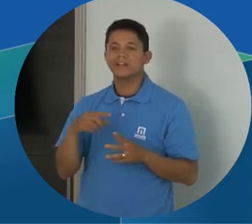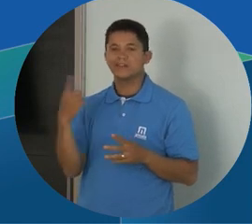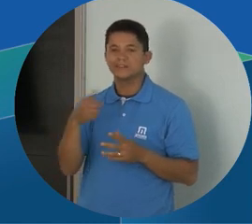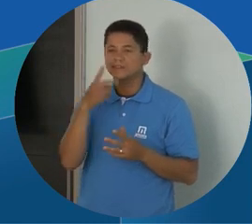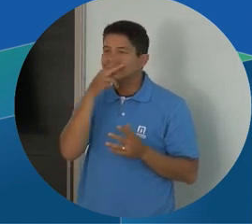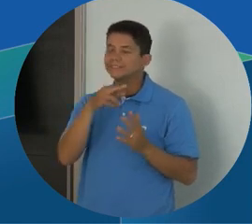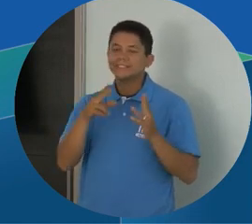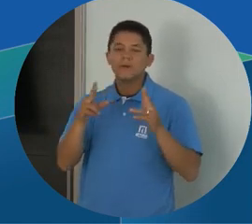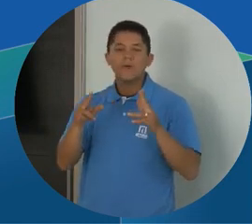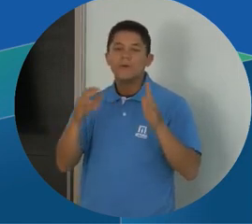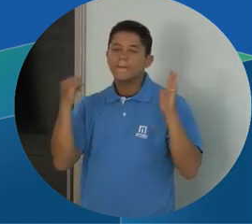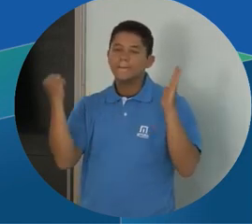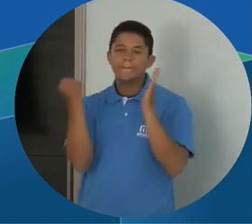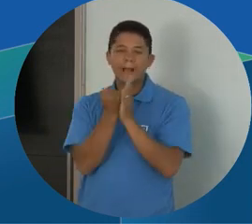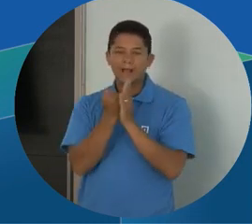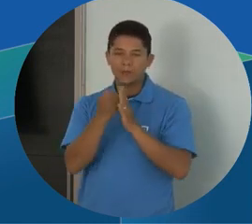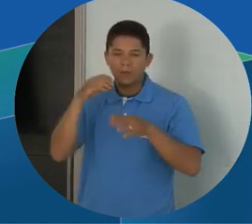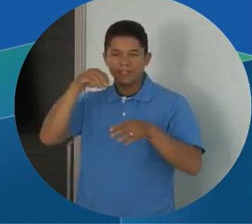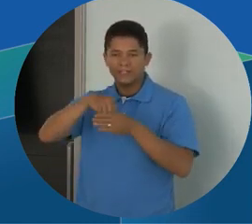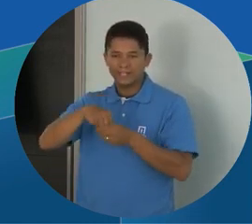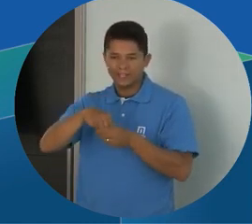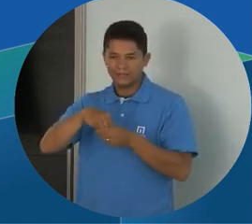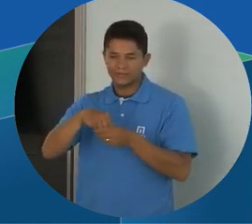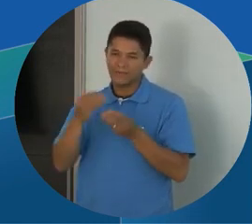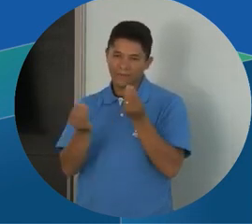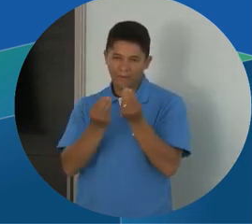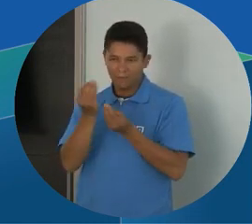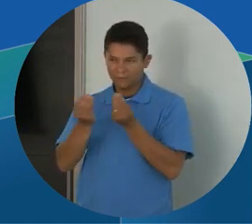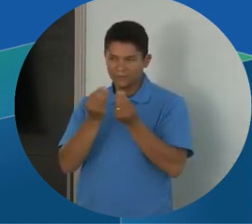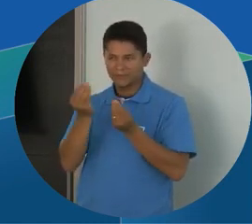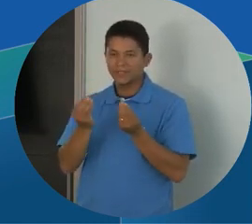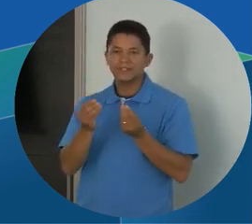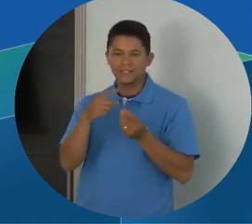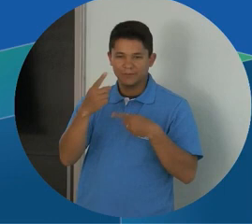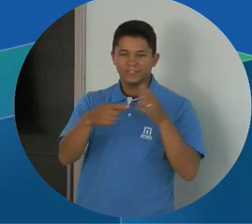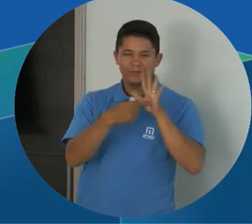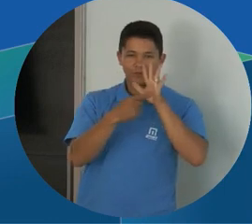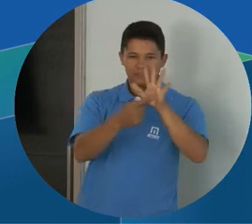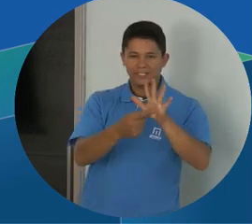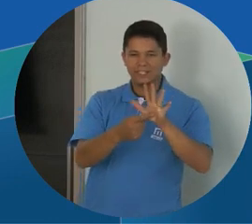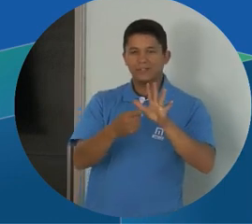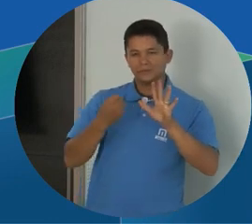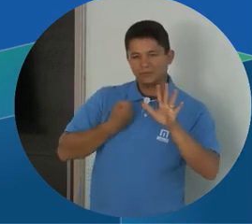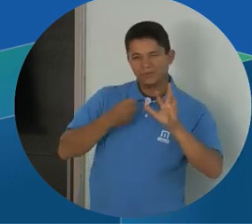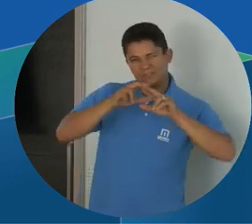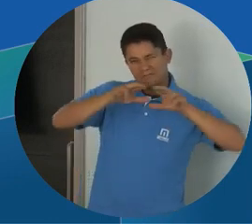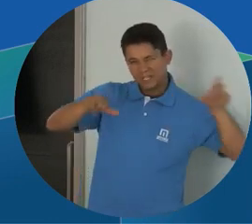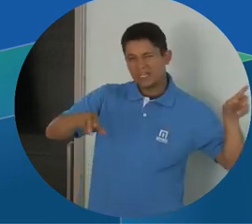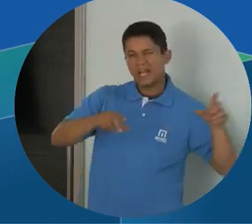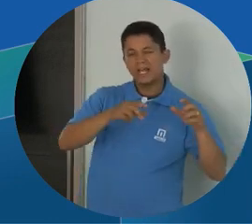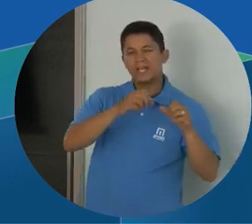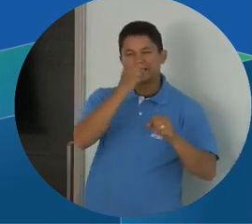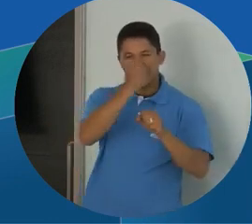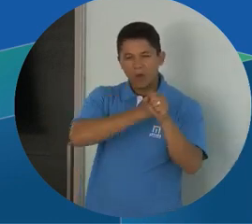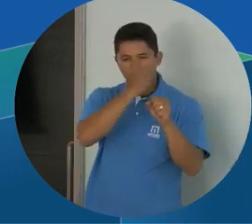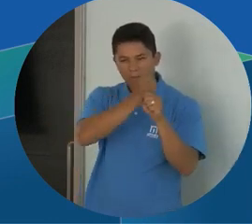aqui interno. O Heraldo vai falar melhor para vocês depois dos números, uma obra bastante grande. E